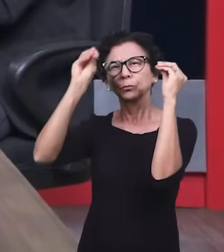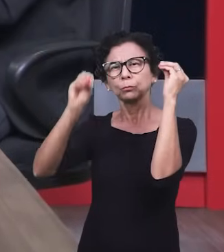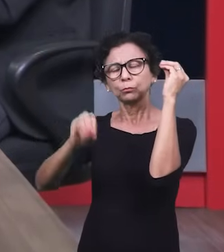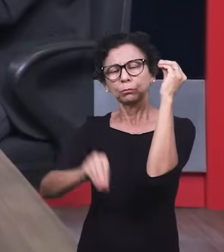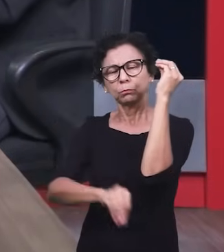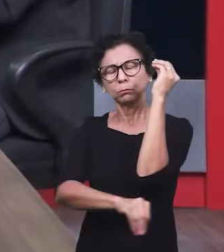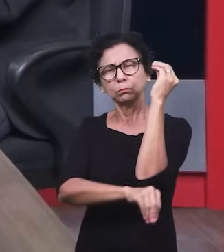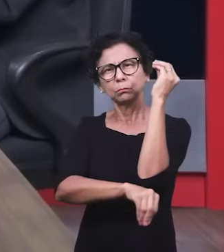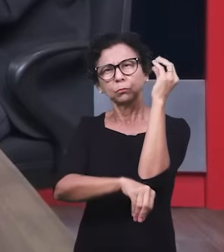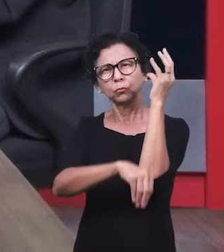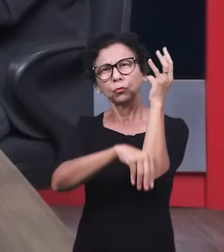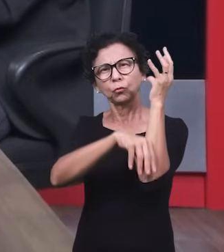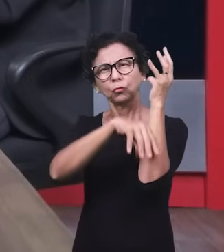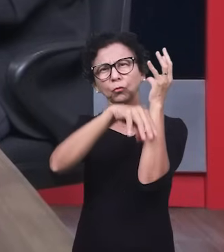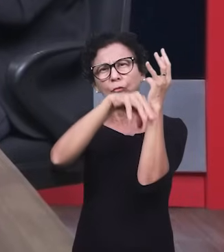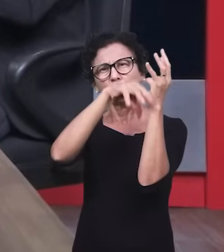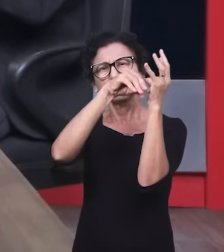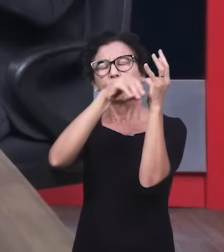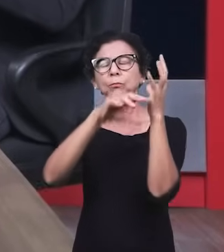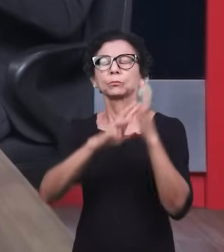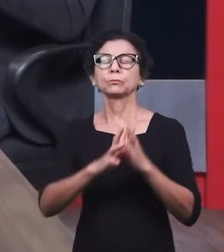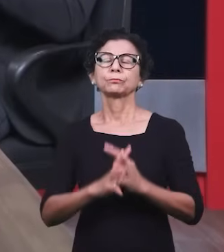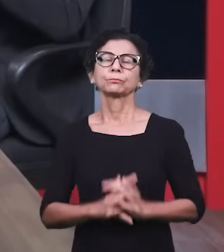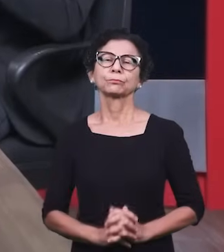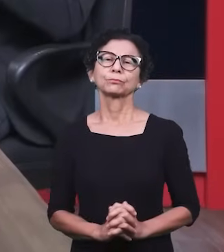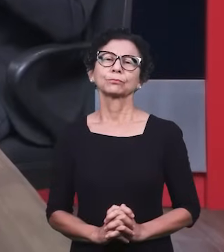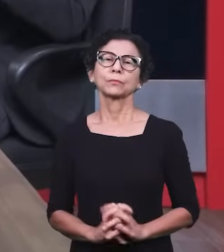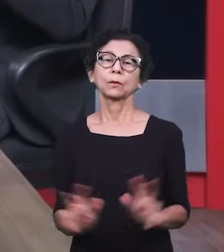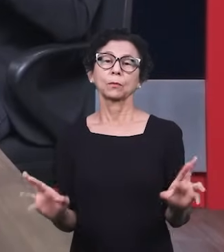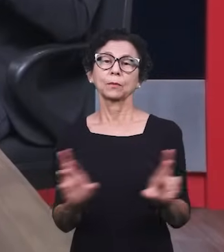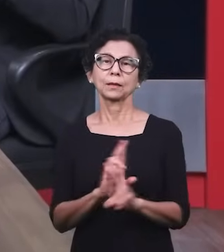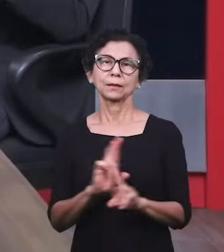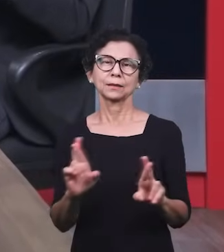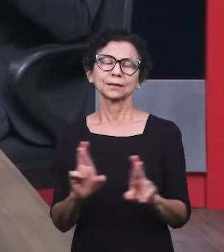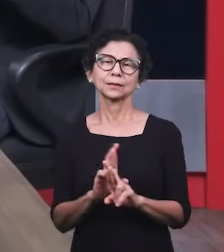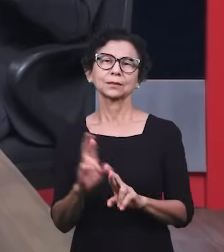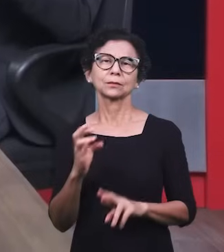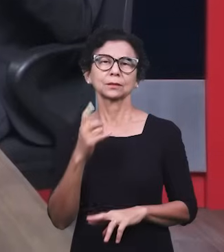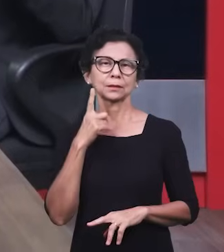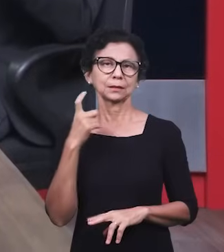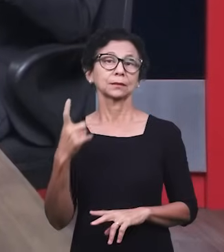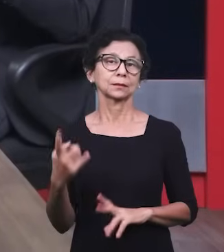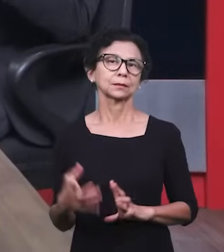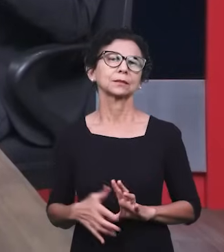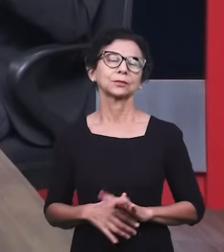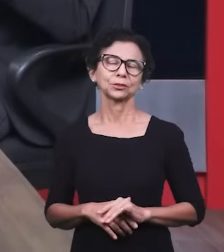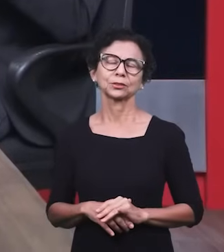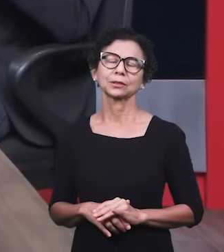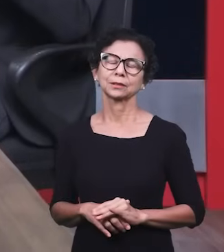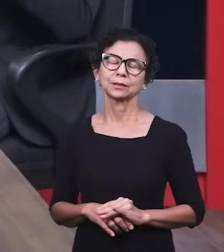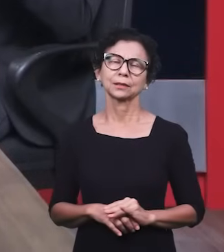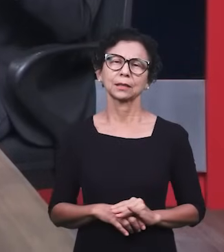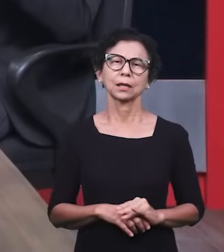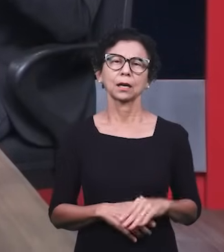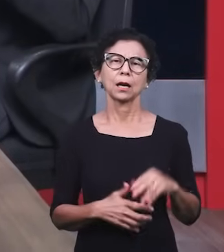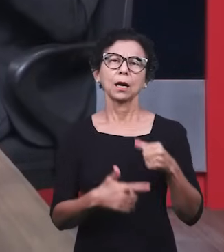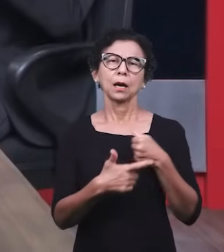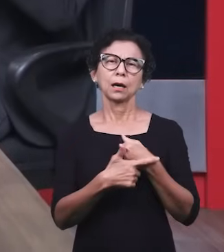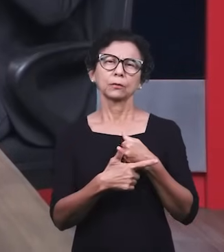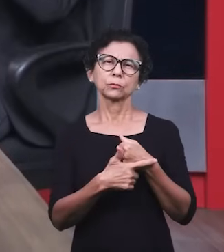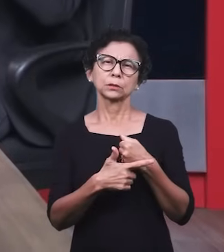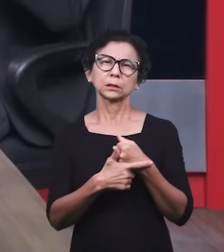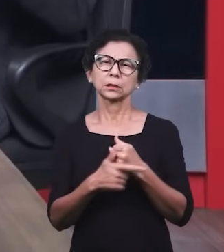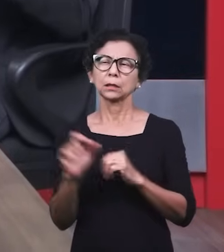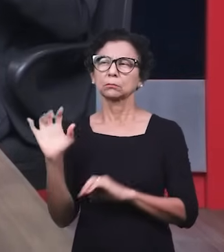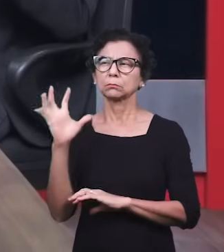bem falou né Essa essa ligação entre esses órgãos né que vai trazer ali um pleno funcionamento da